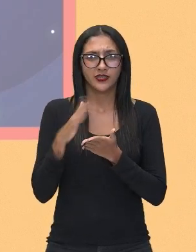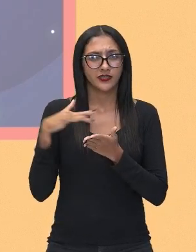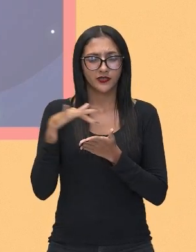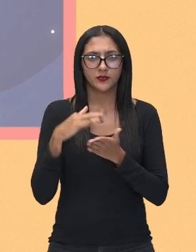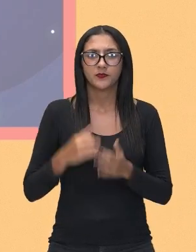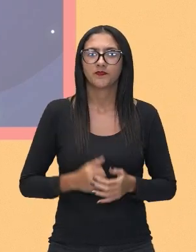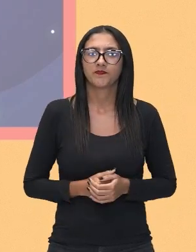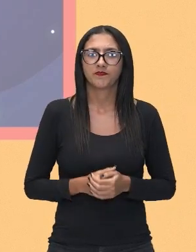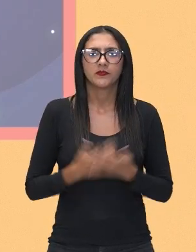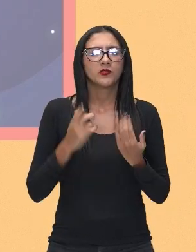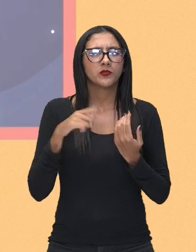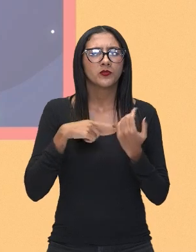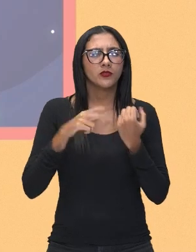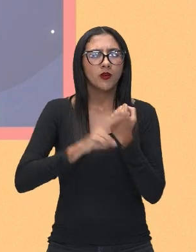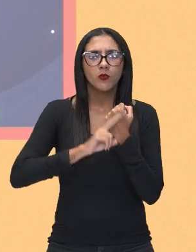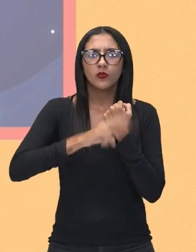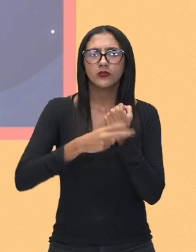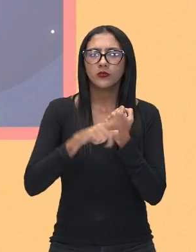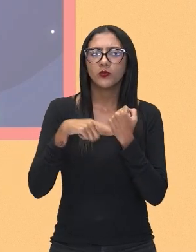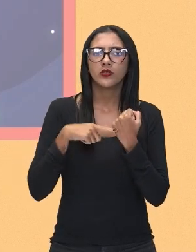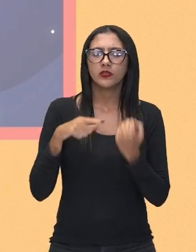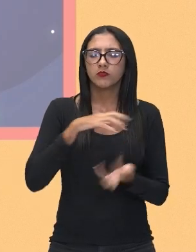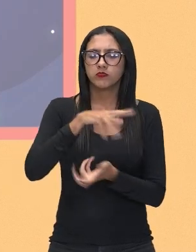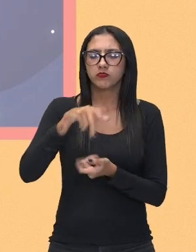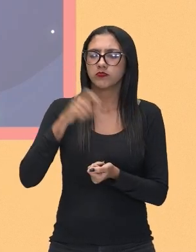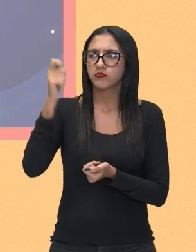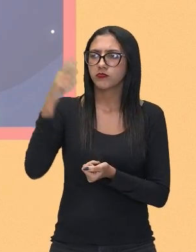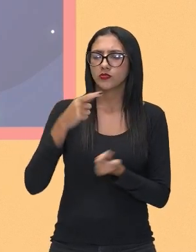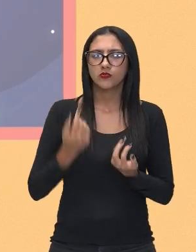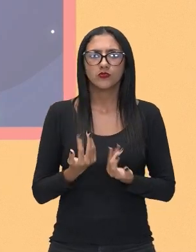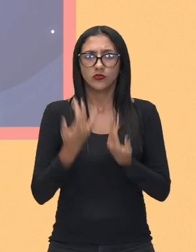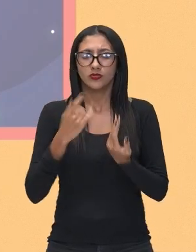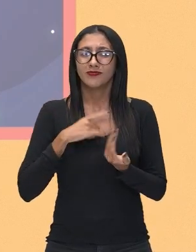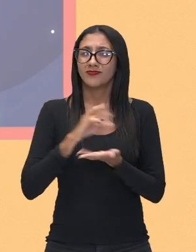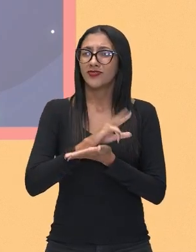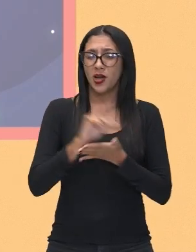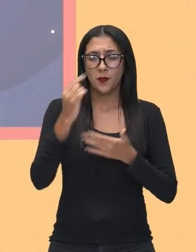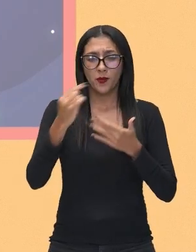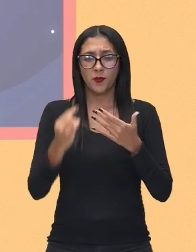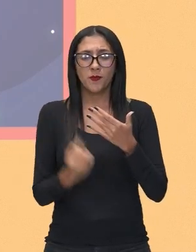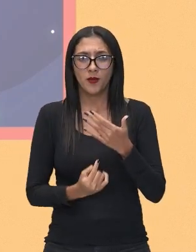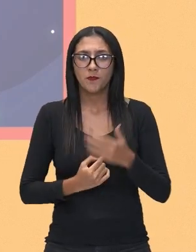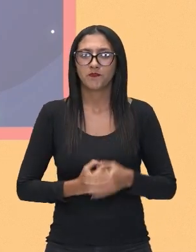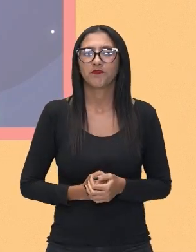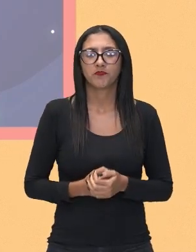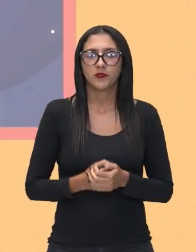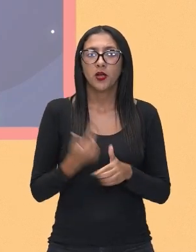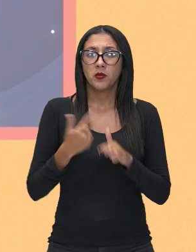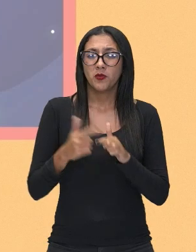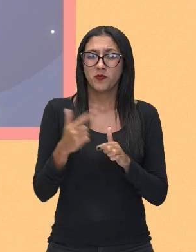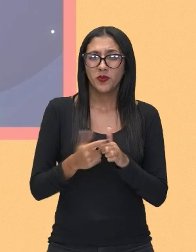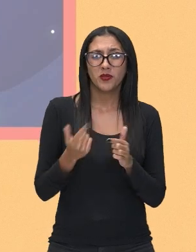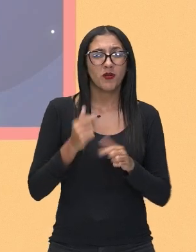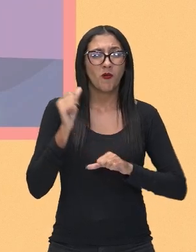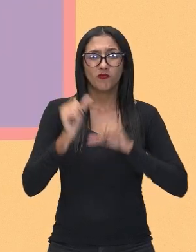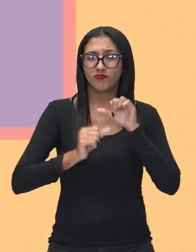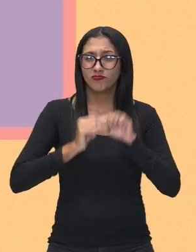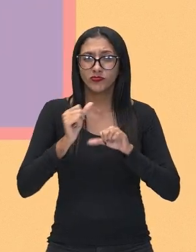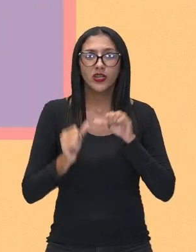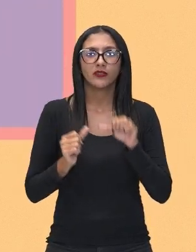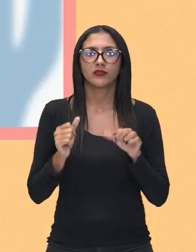As consequências do aquecimento global são diversificadas e complexas, podendo gerar danos irreversíveis à